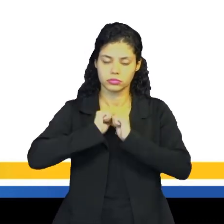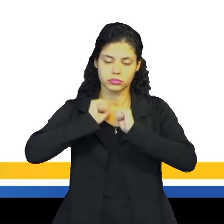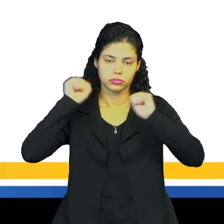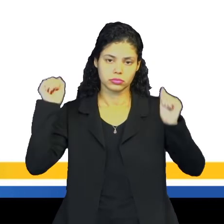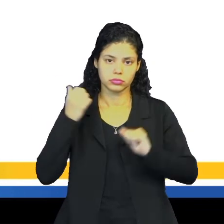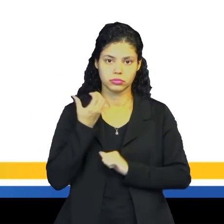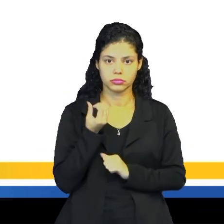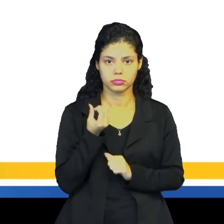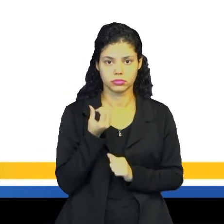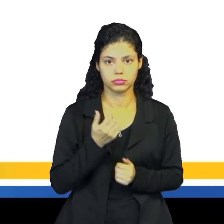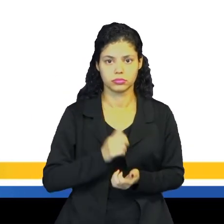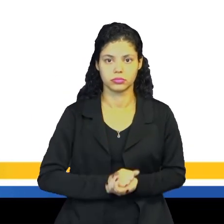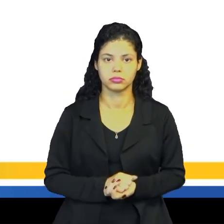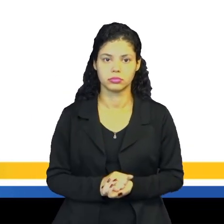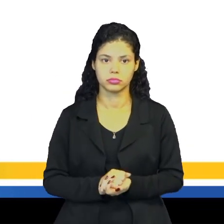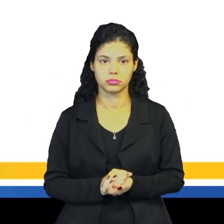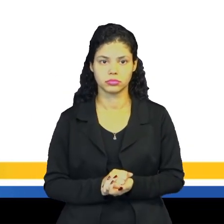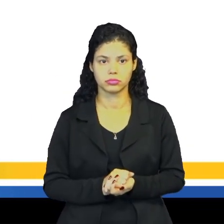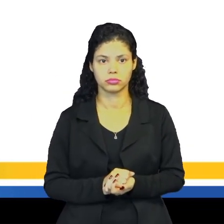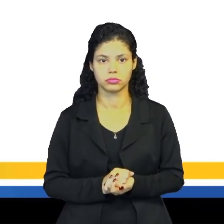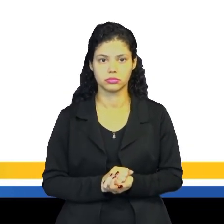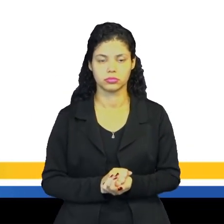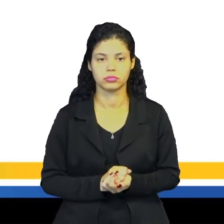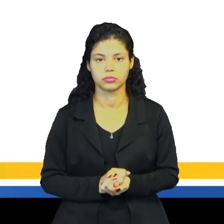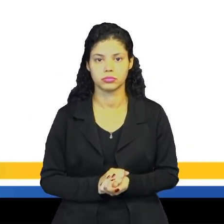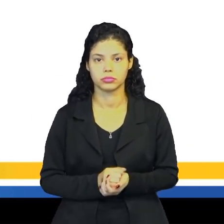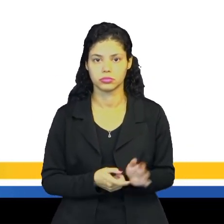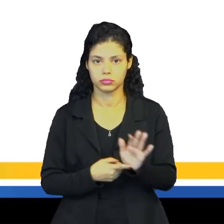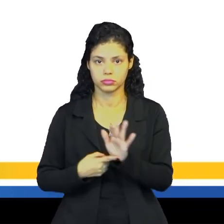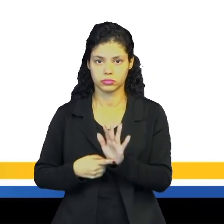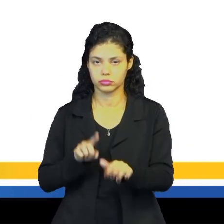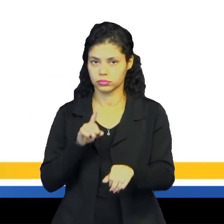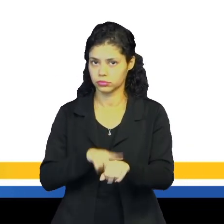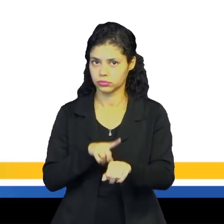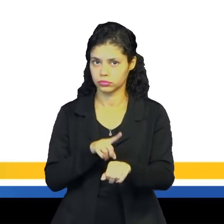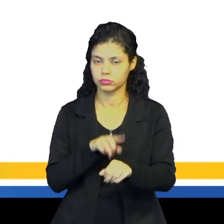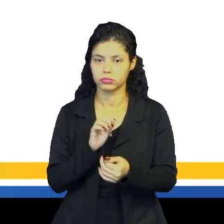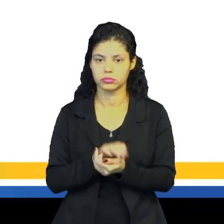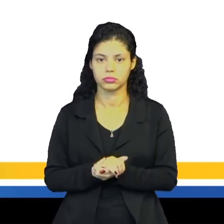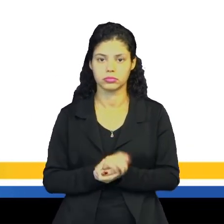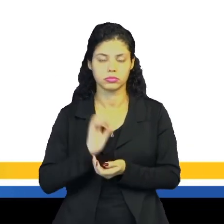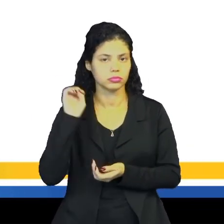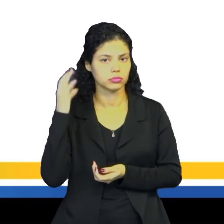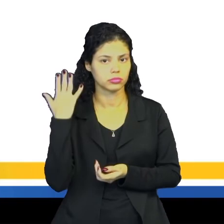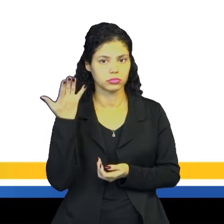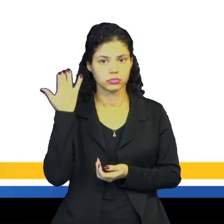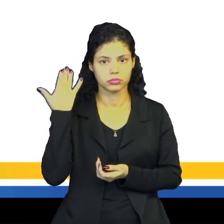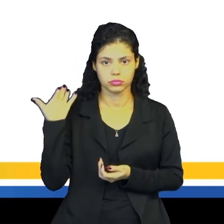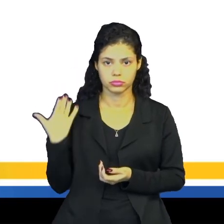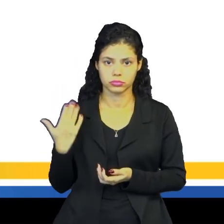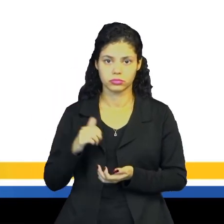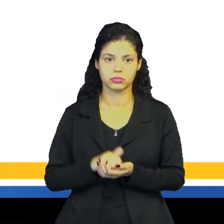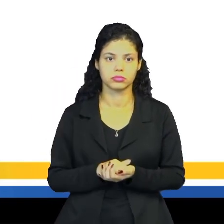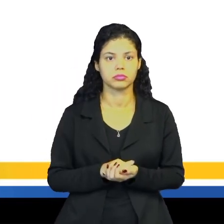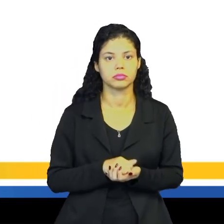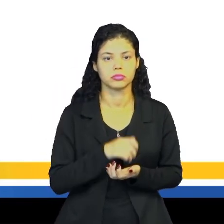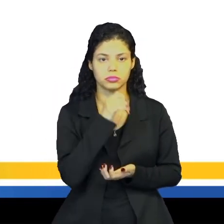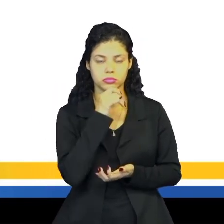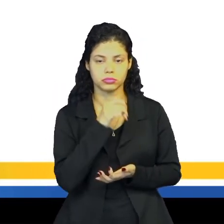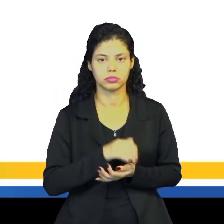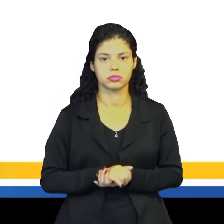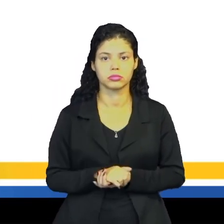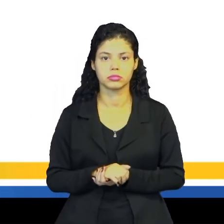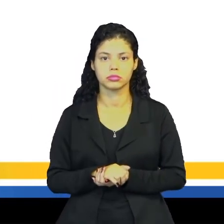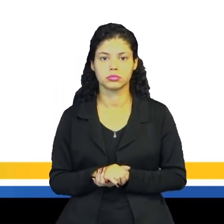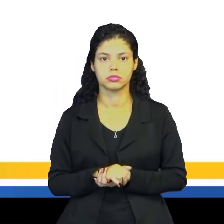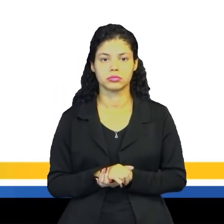6 da manhã. Nós temos o ago para indicar quanto tempo outro evento ocorreu no passado, né? Por exemplo,